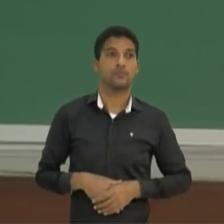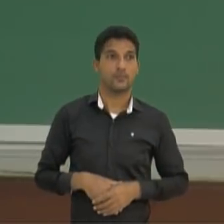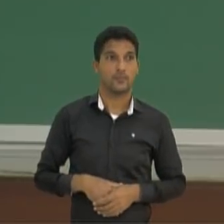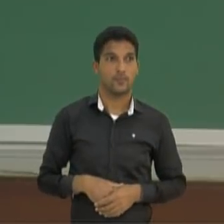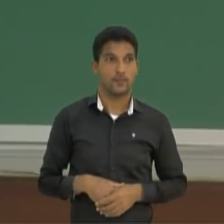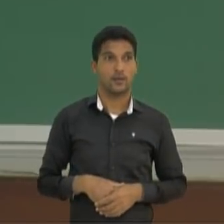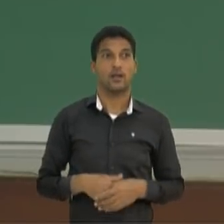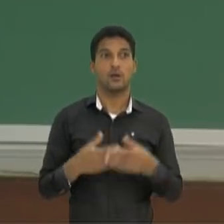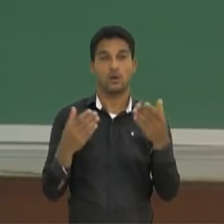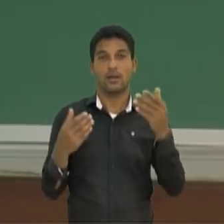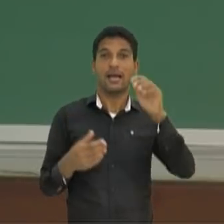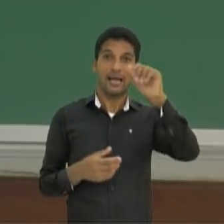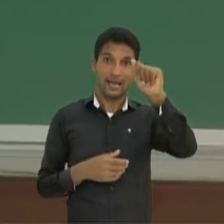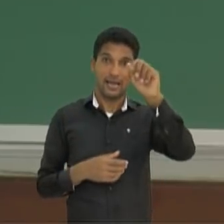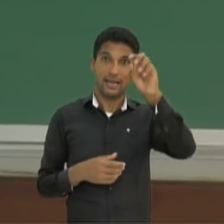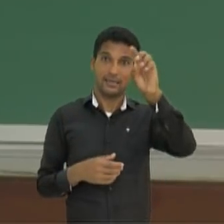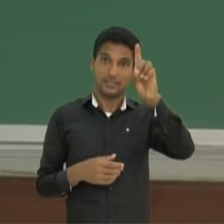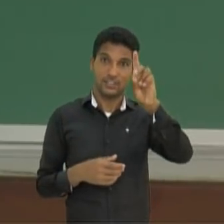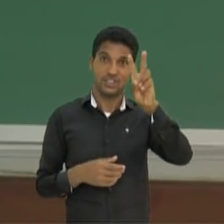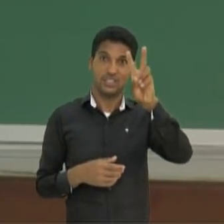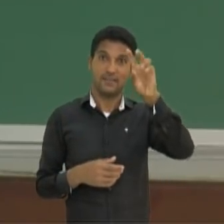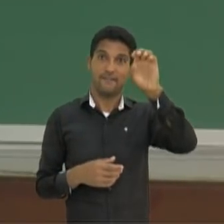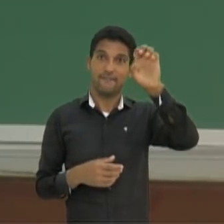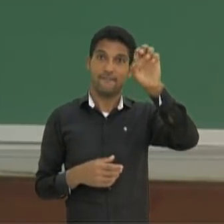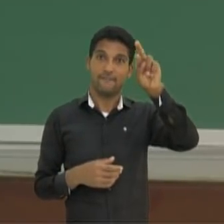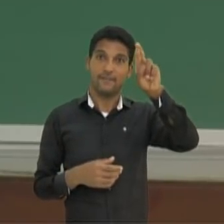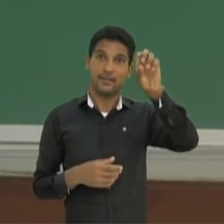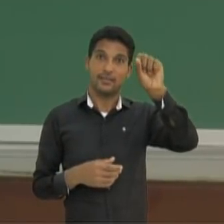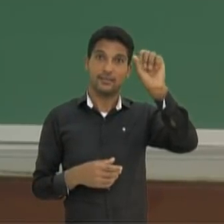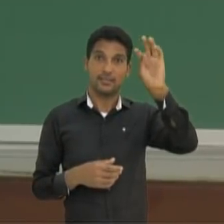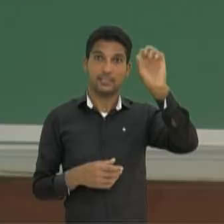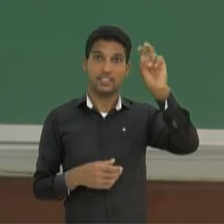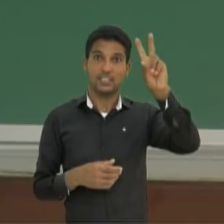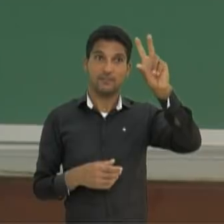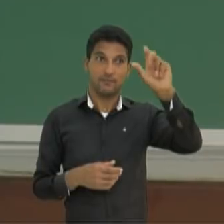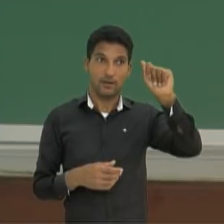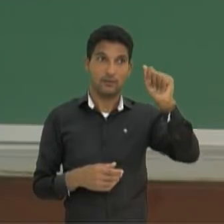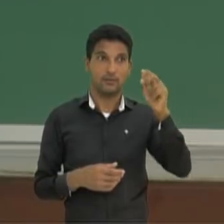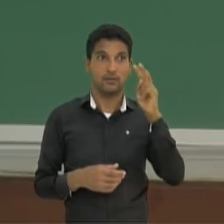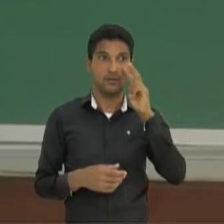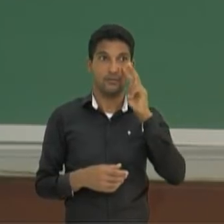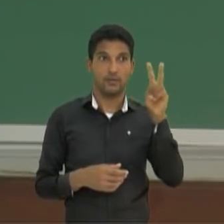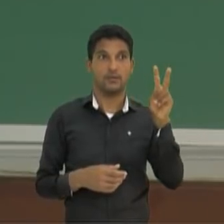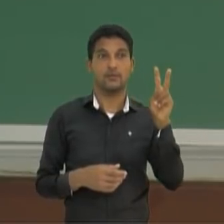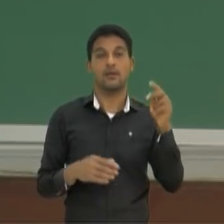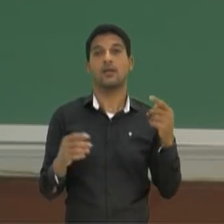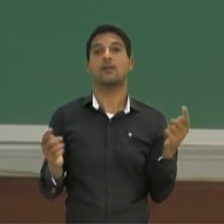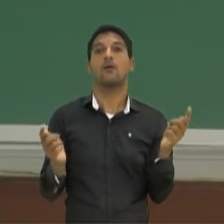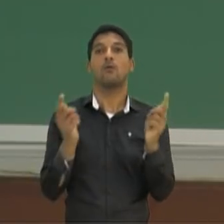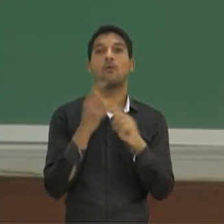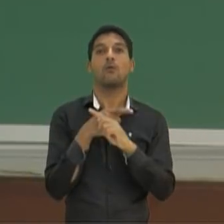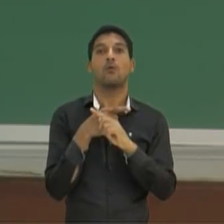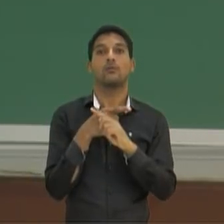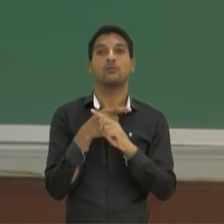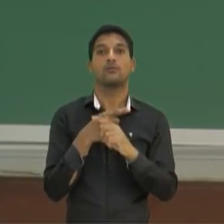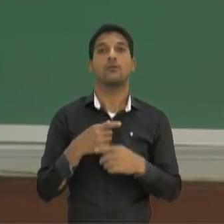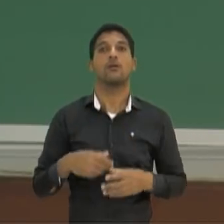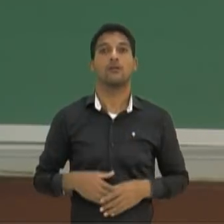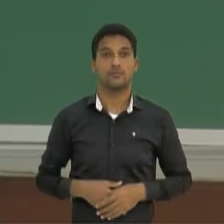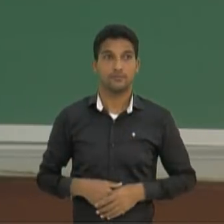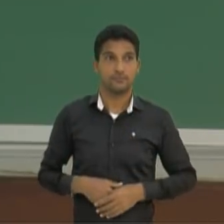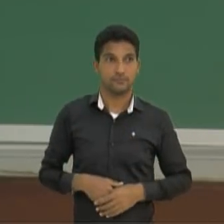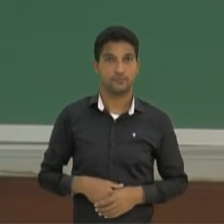a gente chega à adversidade, contrariedade, né? Então, aquilo que se contrapõe, que vem em contraposição a